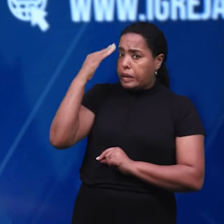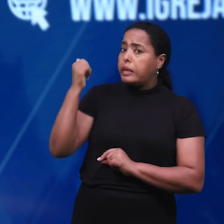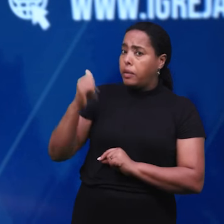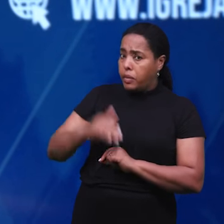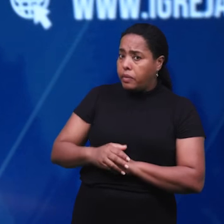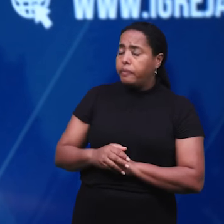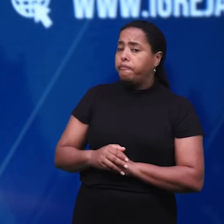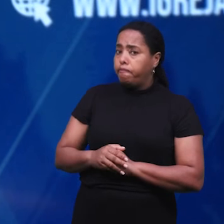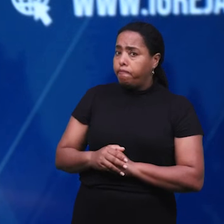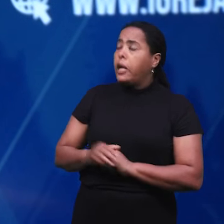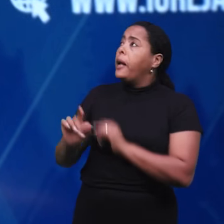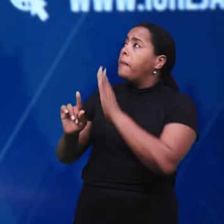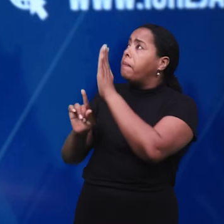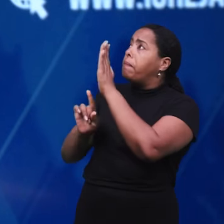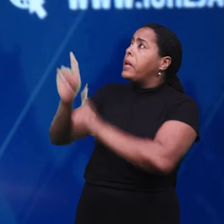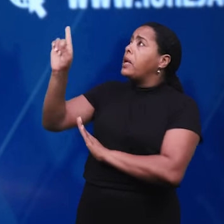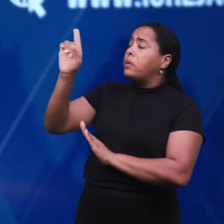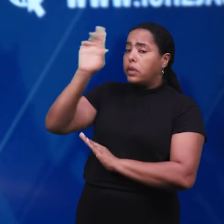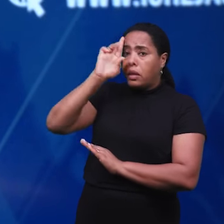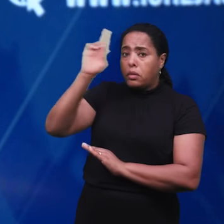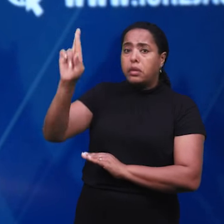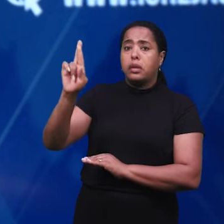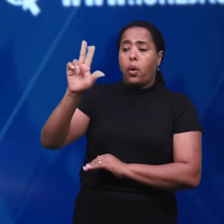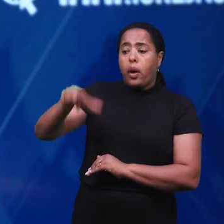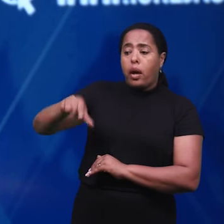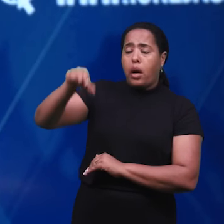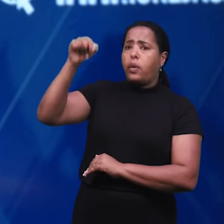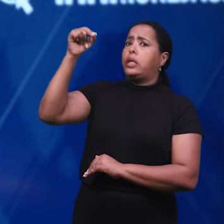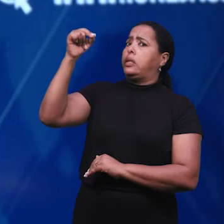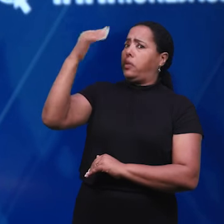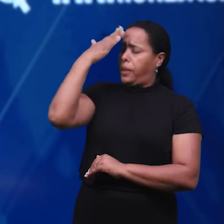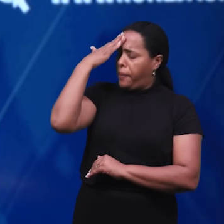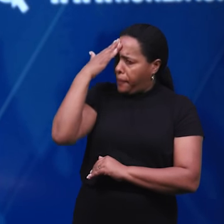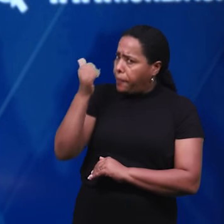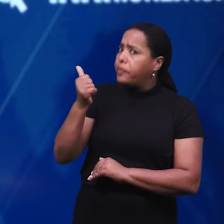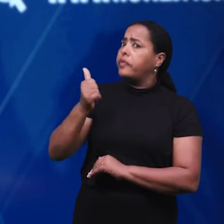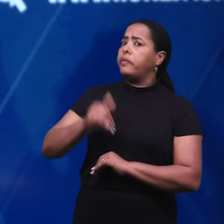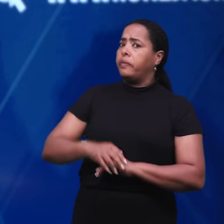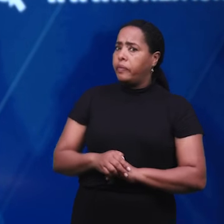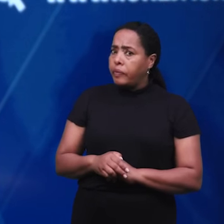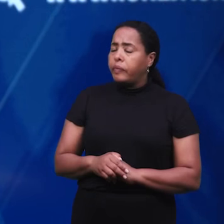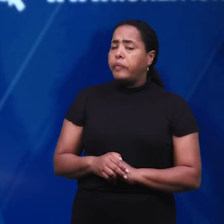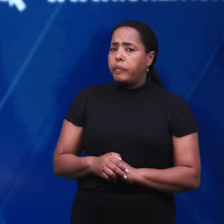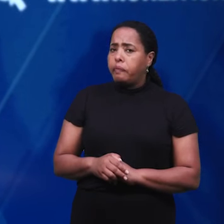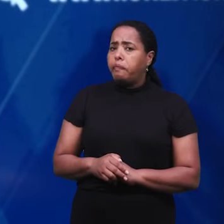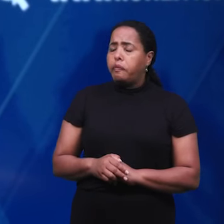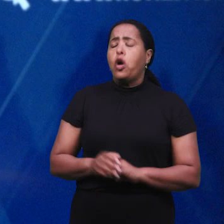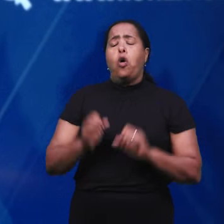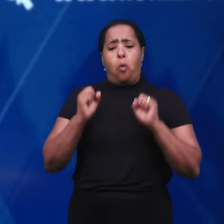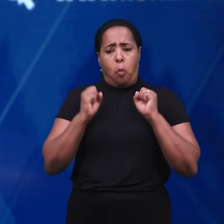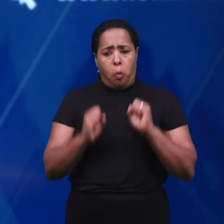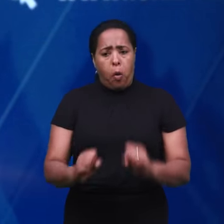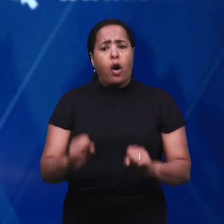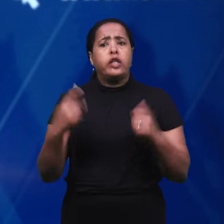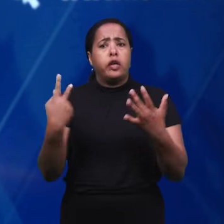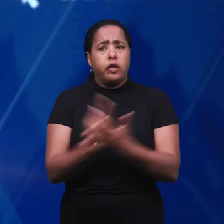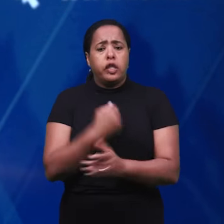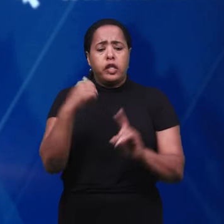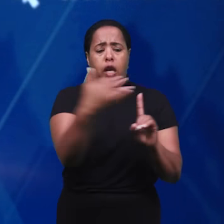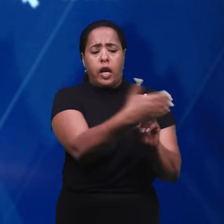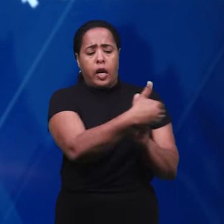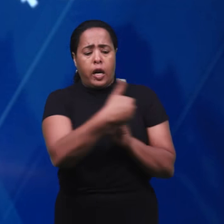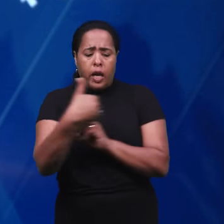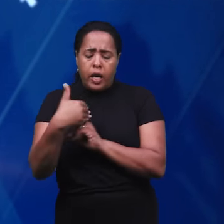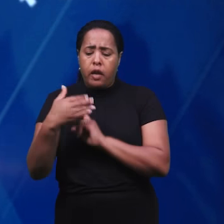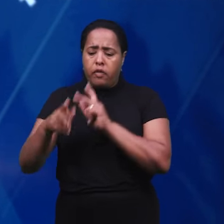sábia. Consultar ao Senhor é uma decisão muito sábia. E pode levar a igreja e o povo